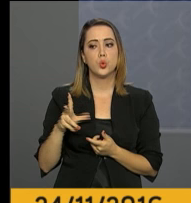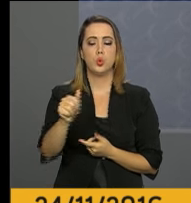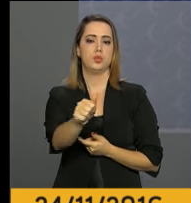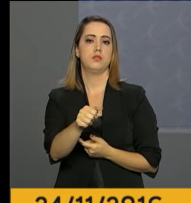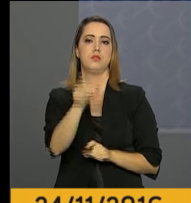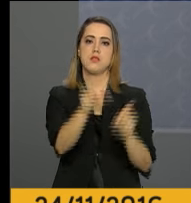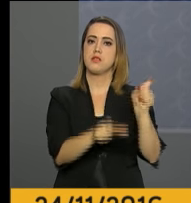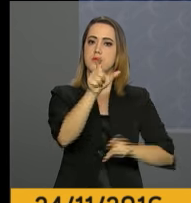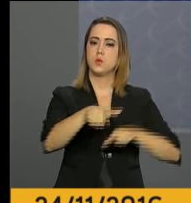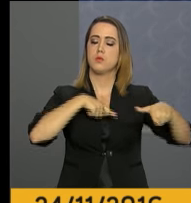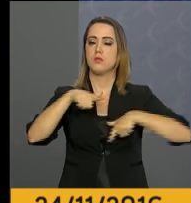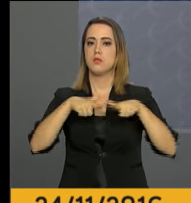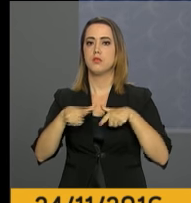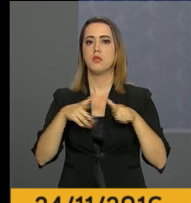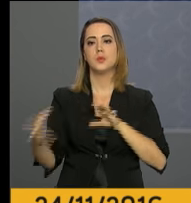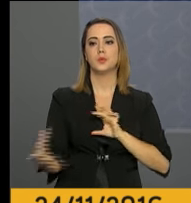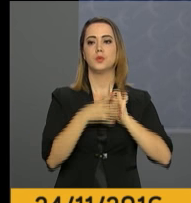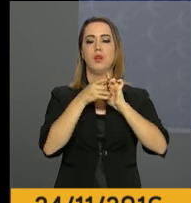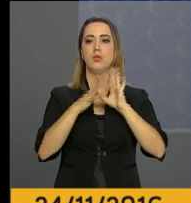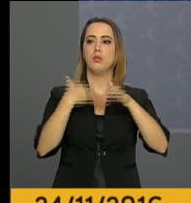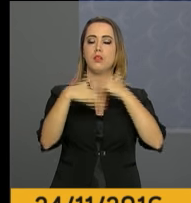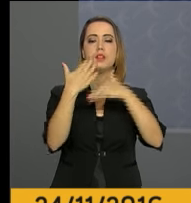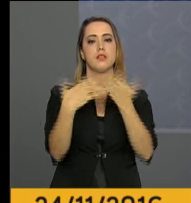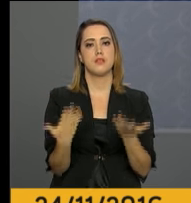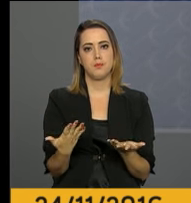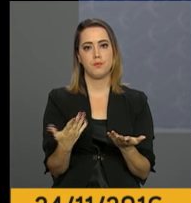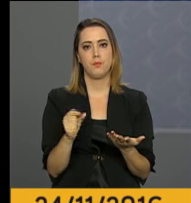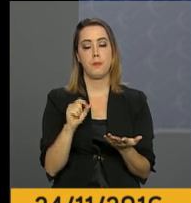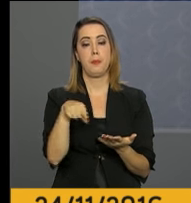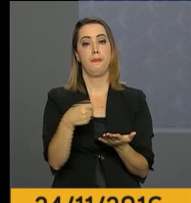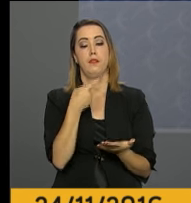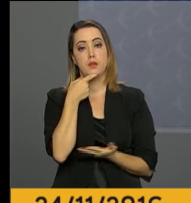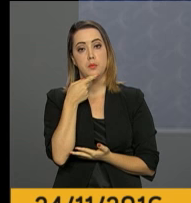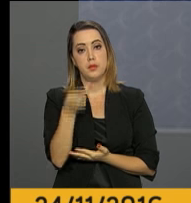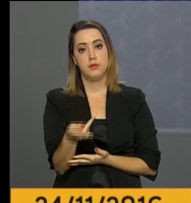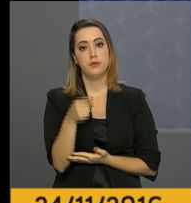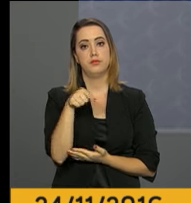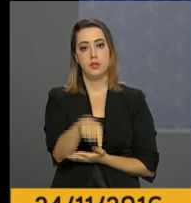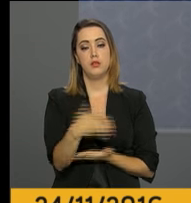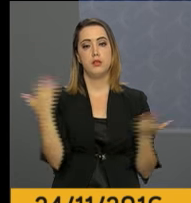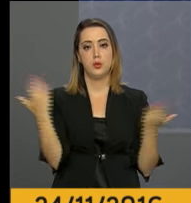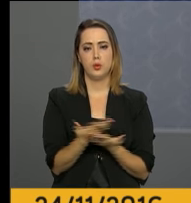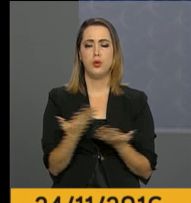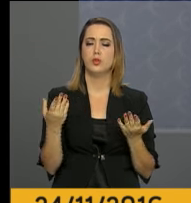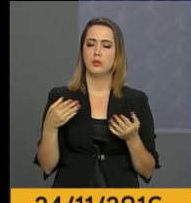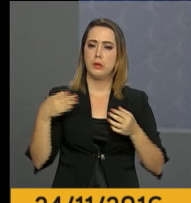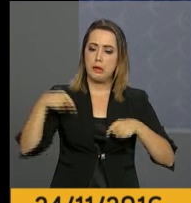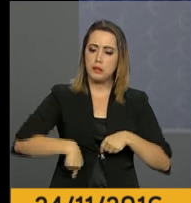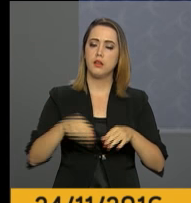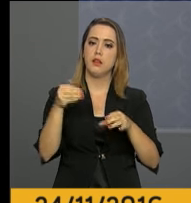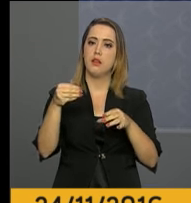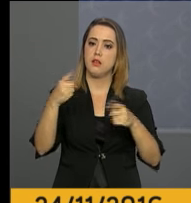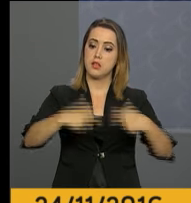social cresce substancialmente e também afirmo esta faço esta afirmação neste tribunal porque